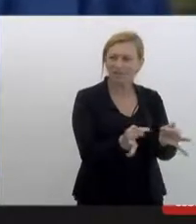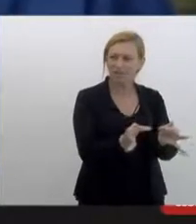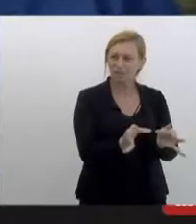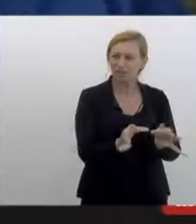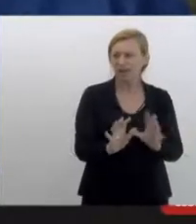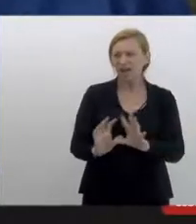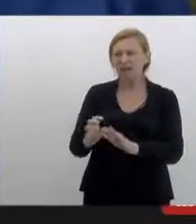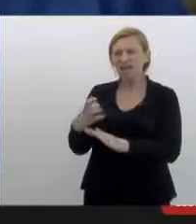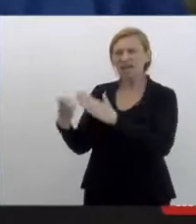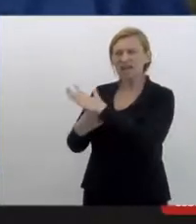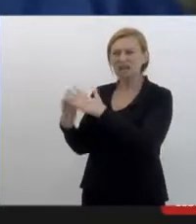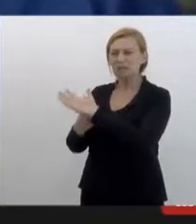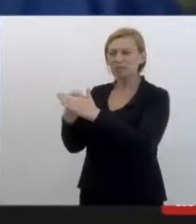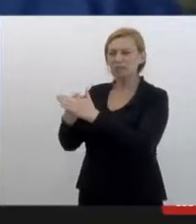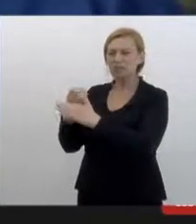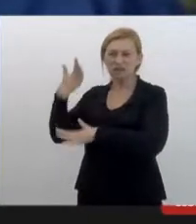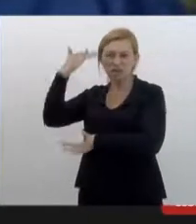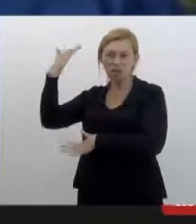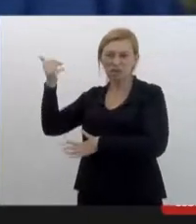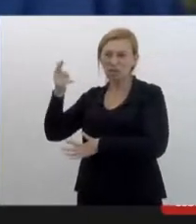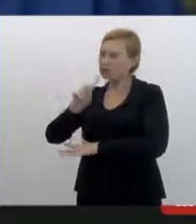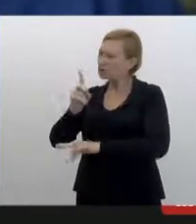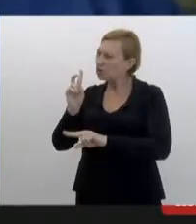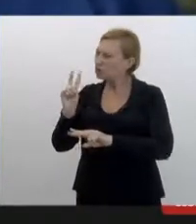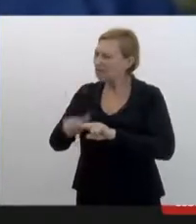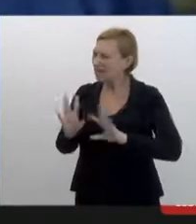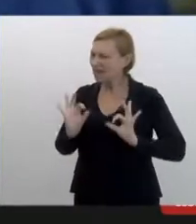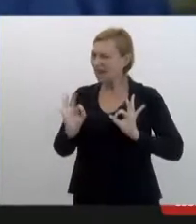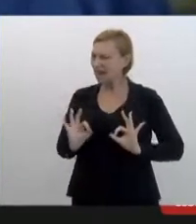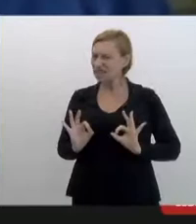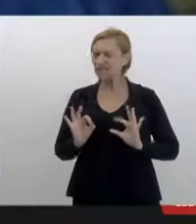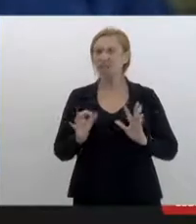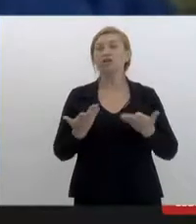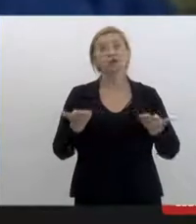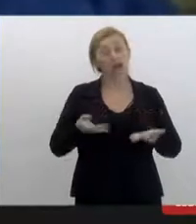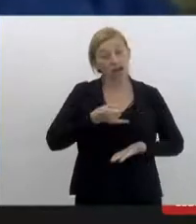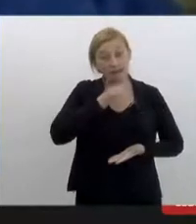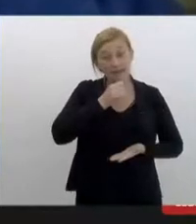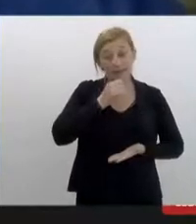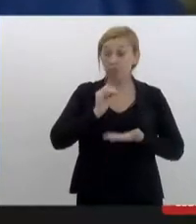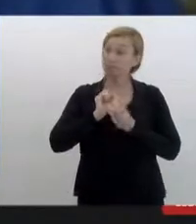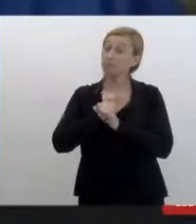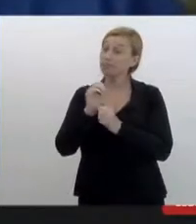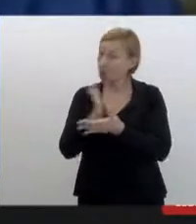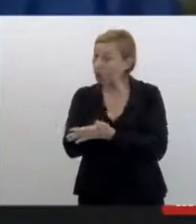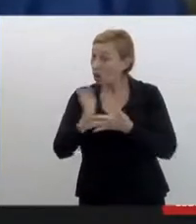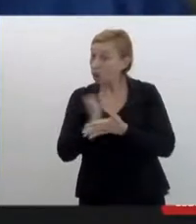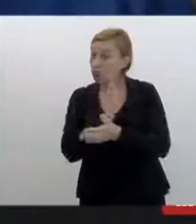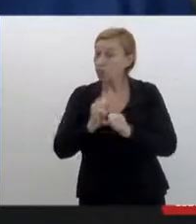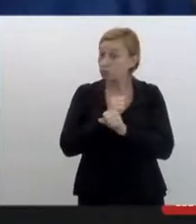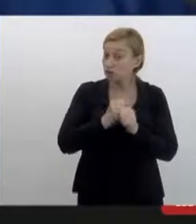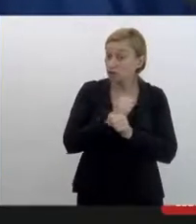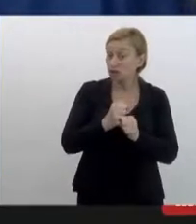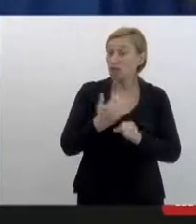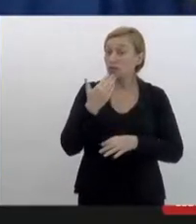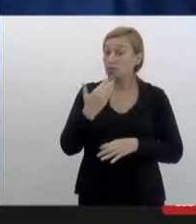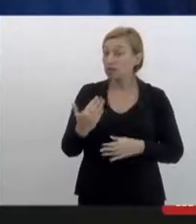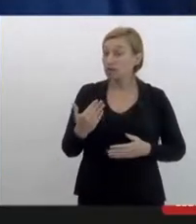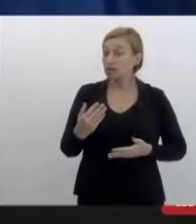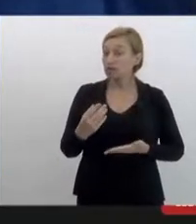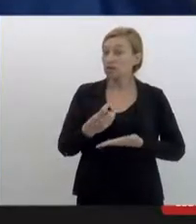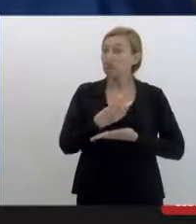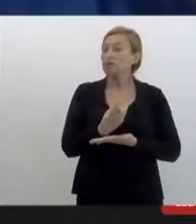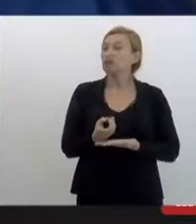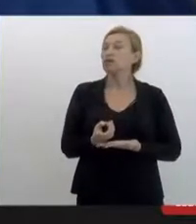diretoria? Cadê a compliance? Vou lhes dar um exemplo. Há alguns anos, eu requeri uma sindicância, o doutor Gabriele, presidente